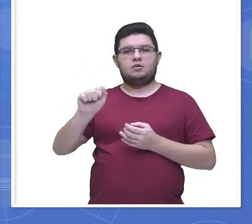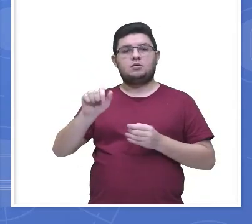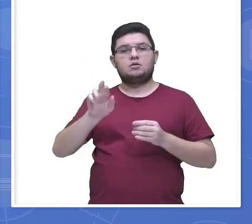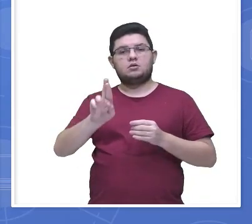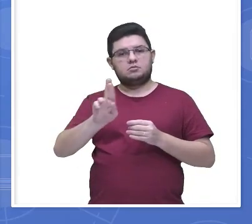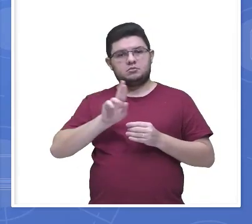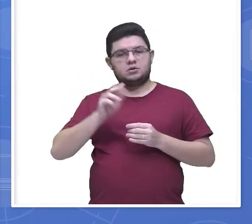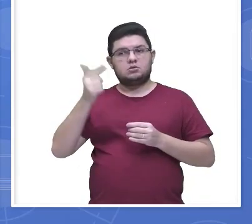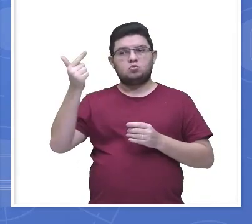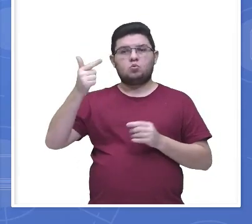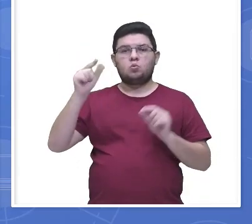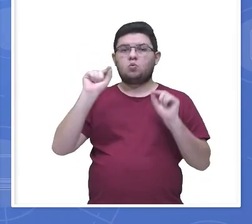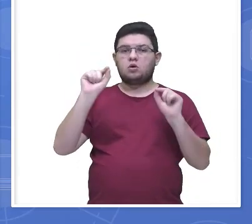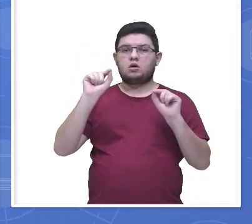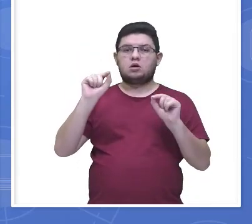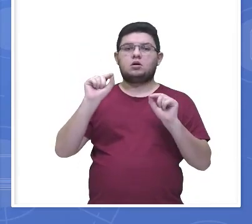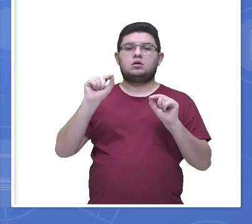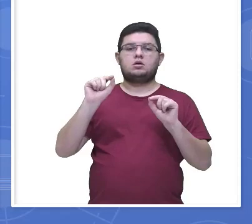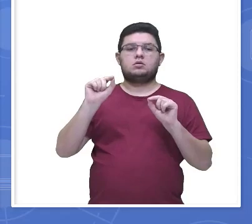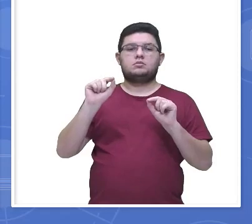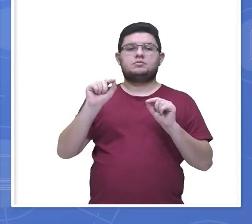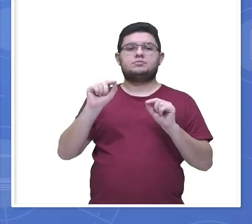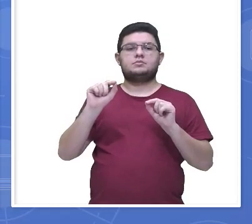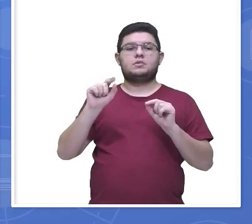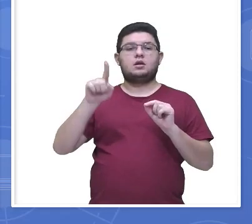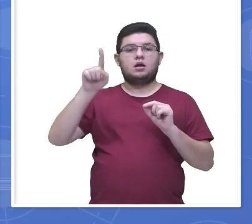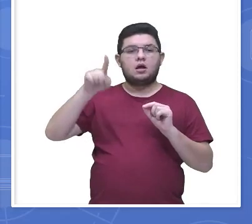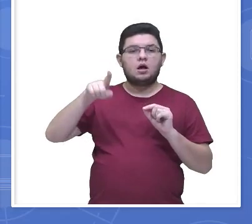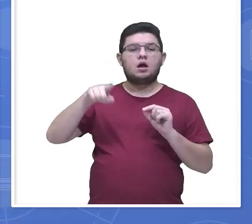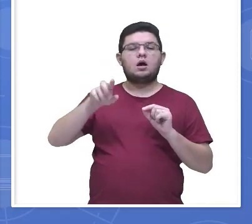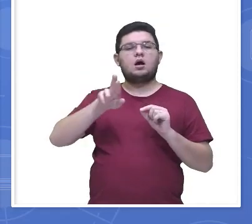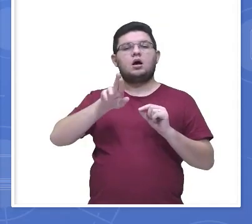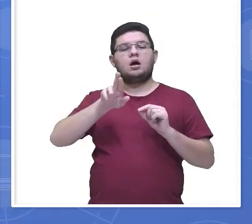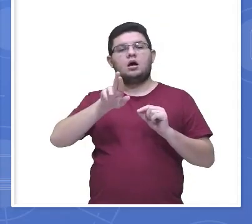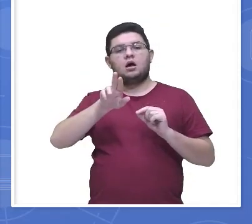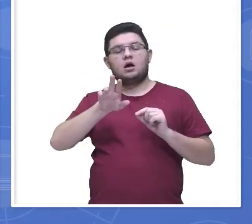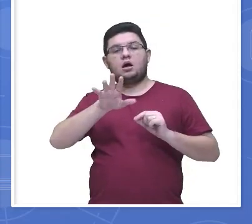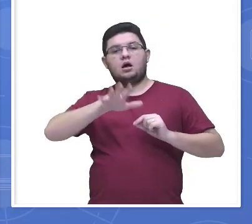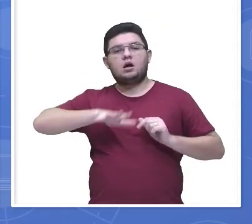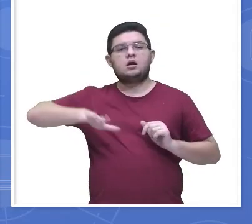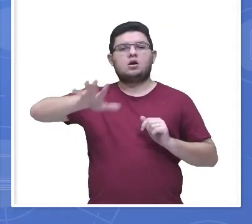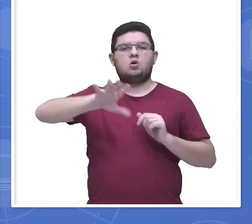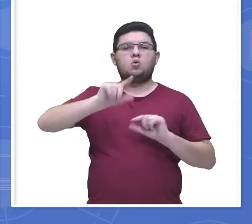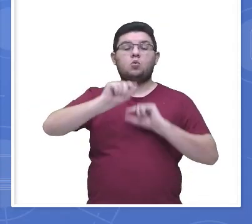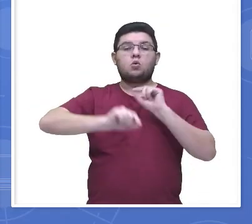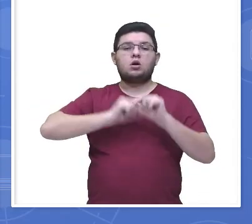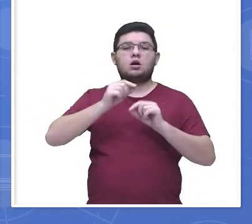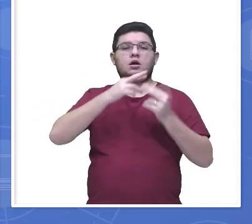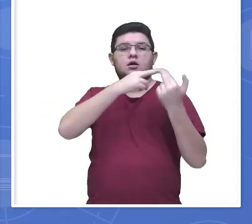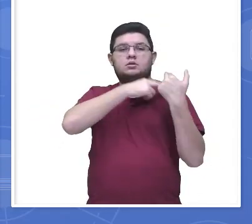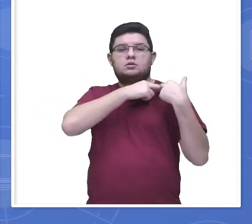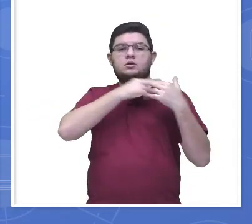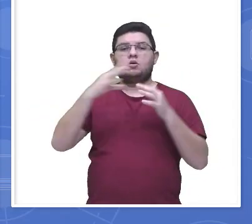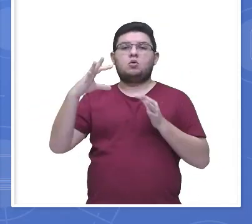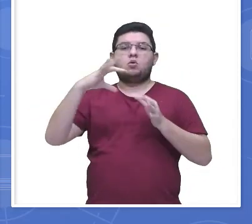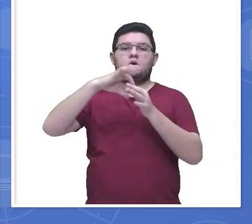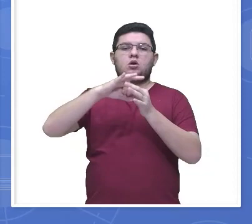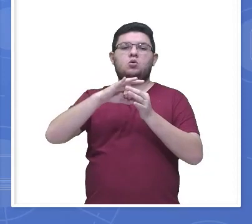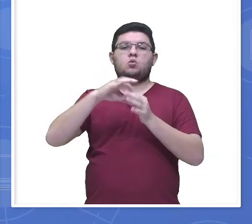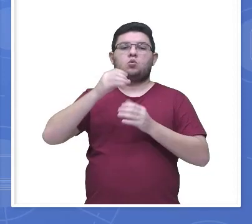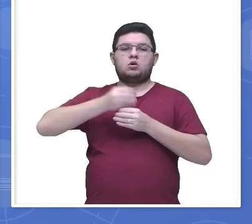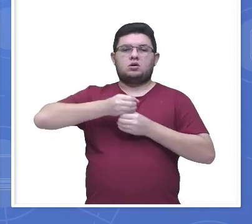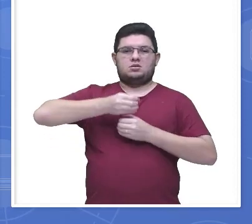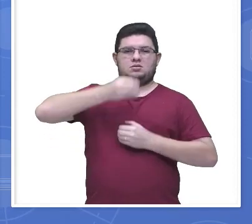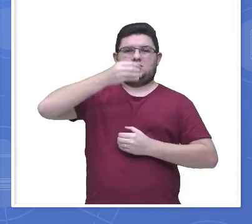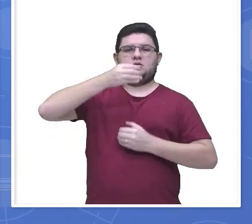segunda questão, falando que o tronco encefálico é a região do encéfalo responsável pela união entre a medula